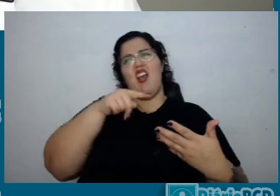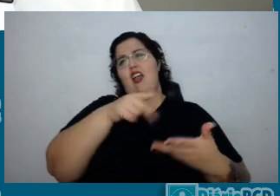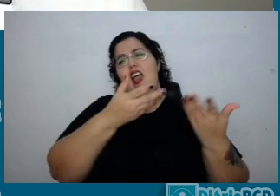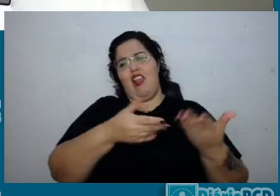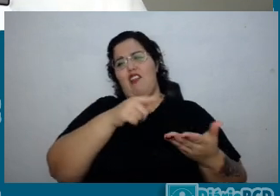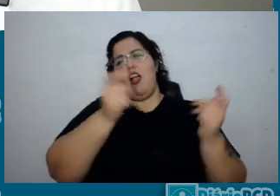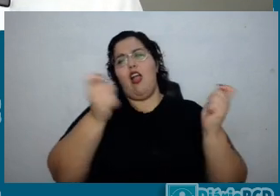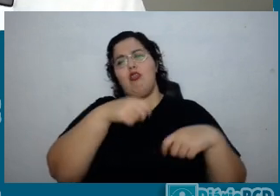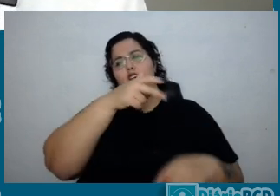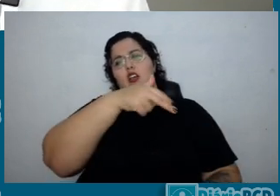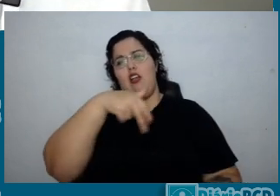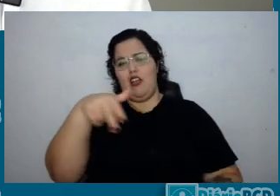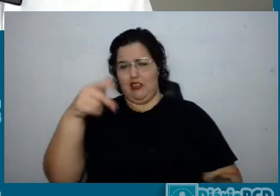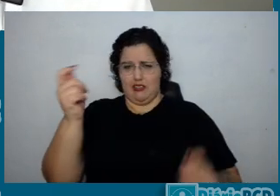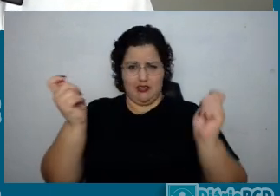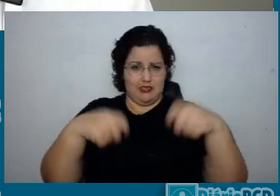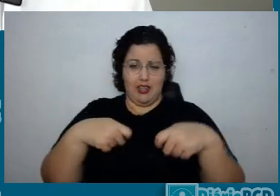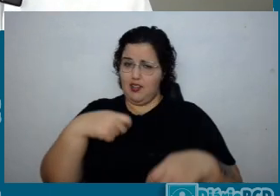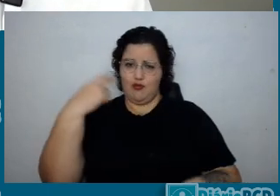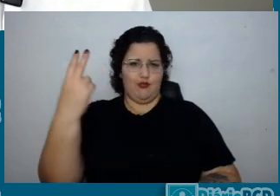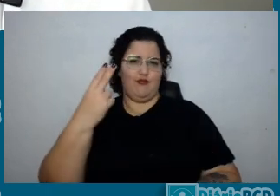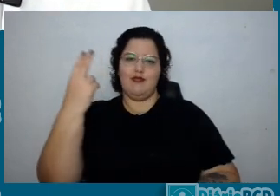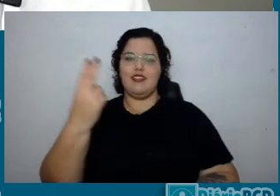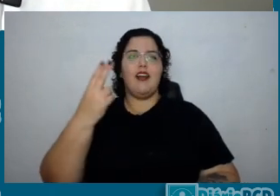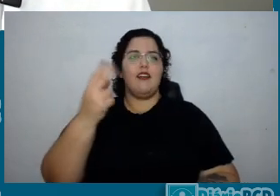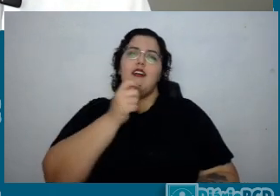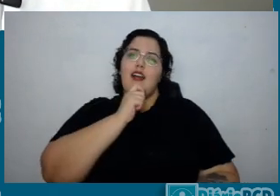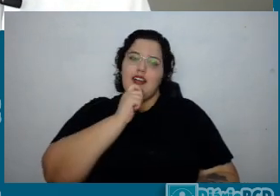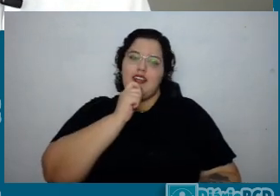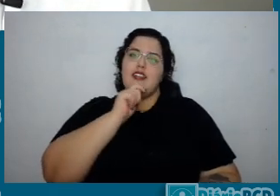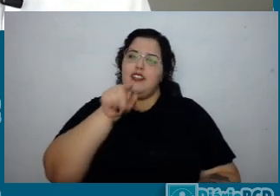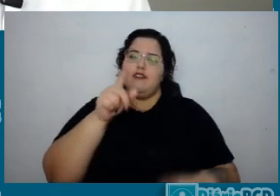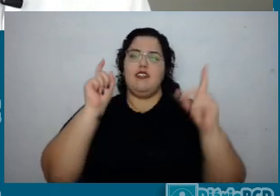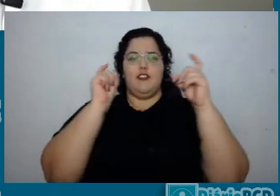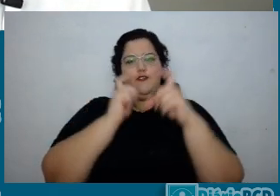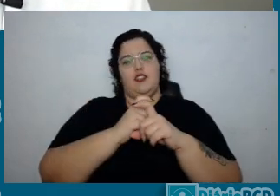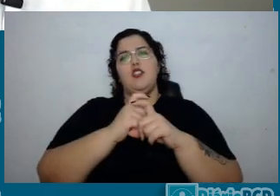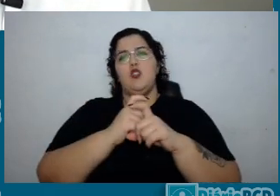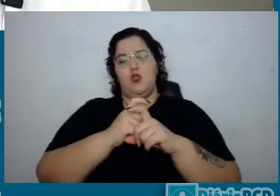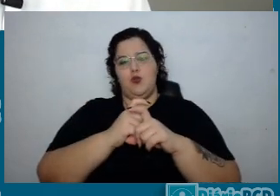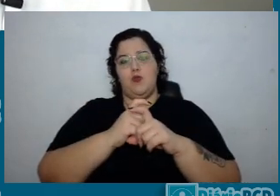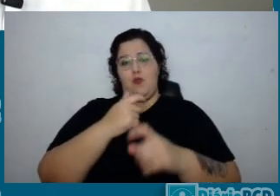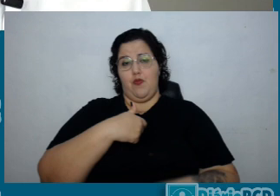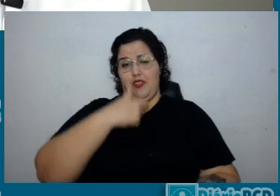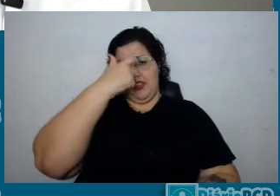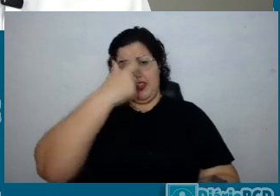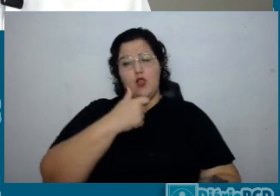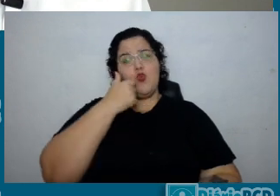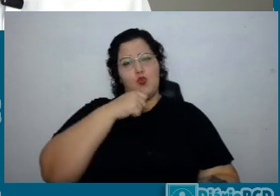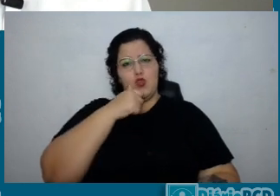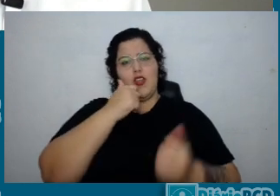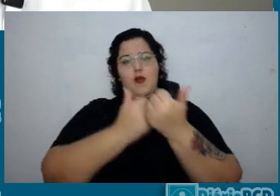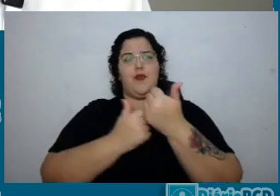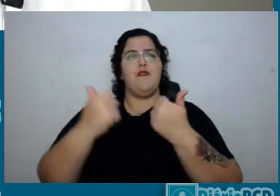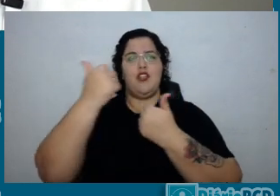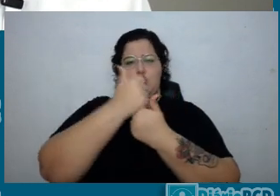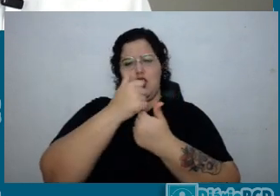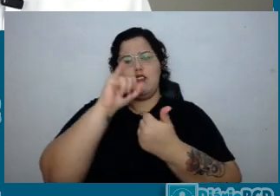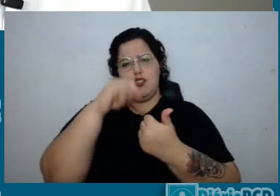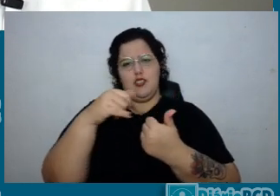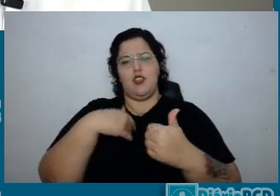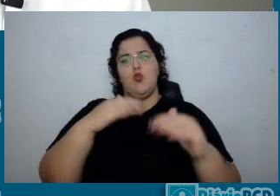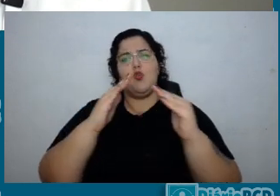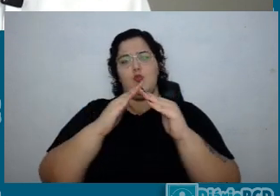visibilizada de forma adequada. Essa é uma realidade que ainda eu me considero uma mulher privilegiada, porque moro em